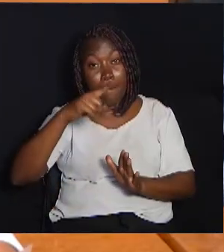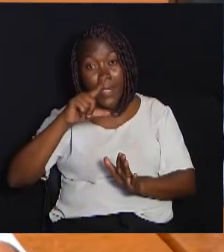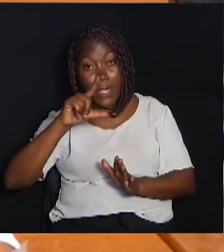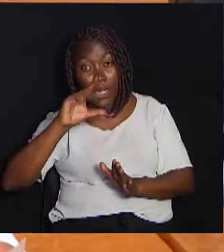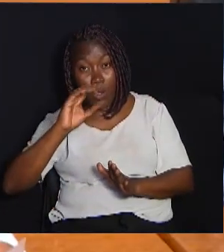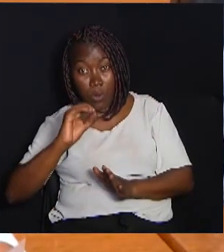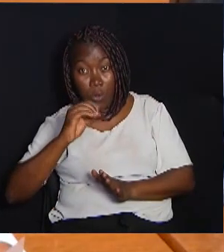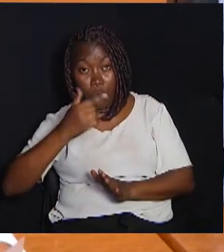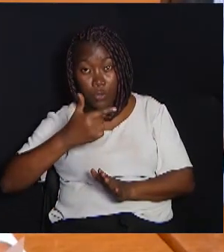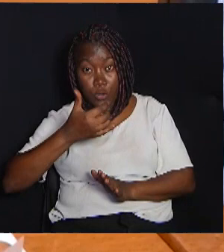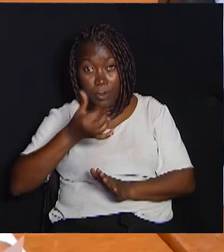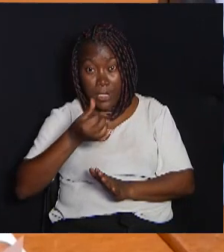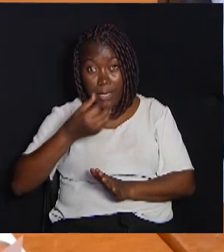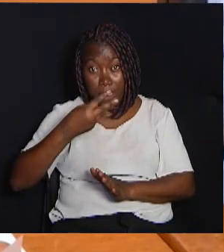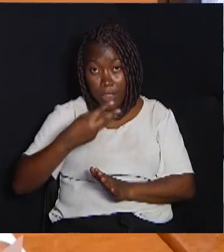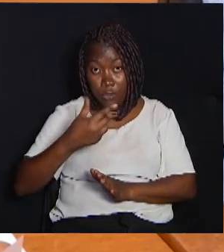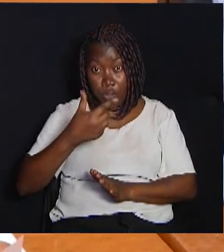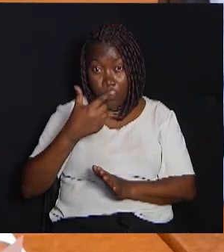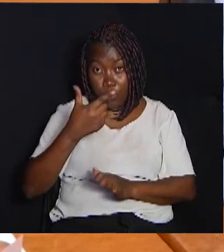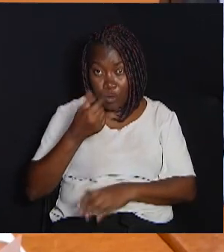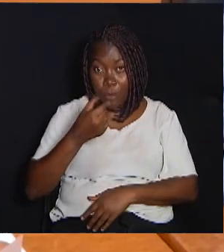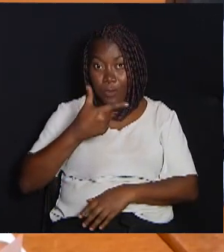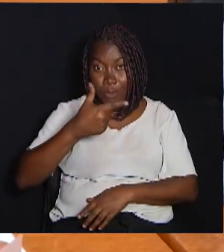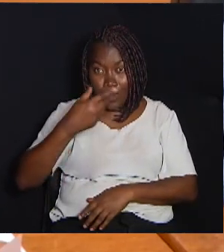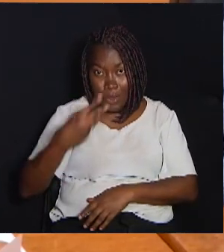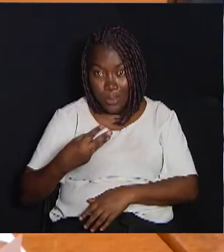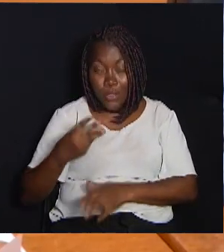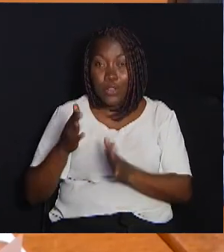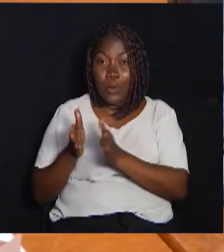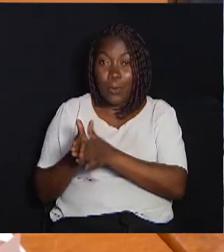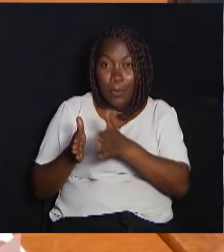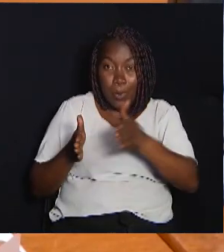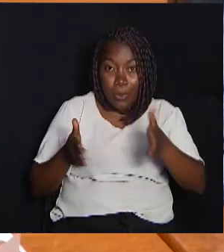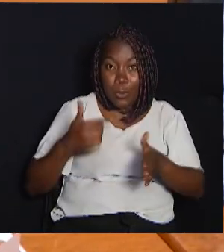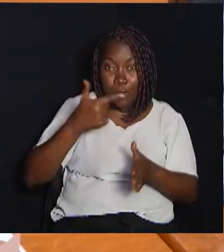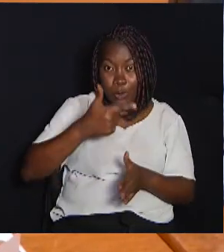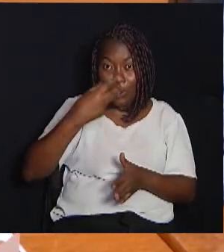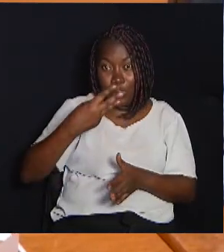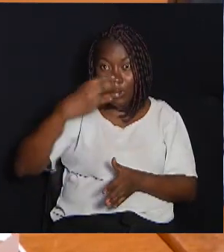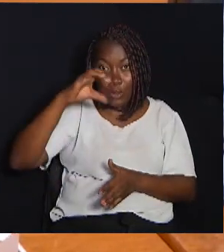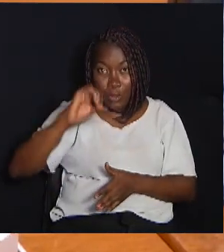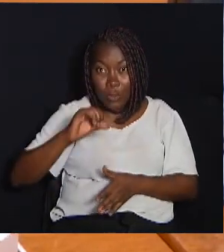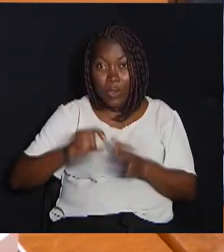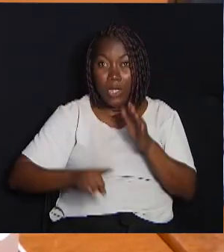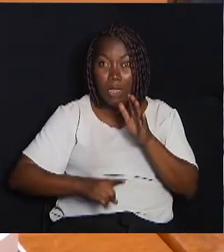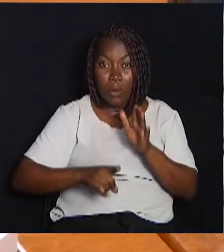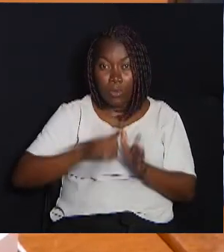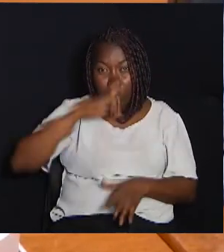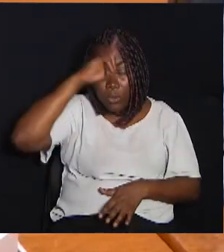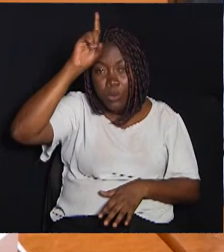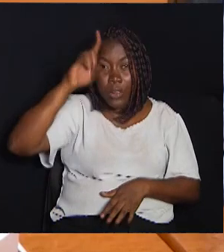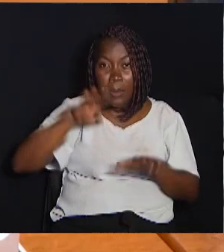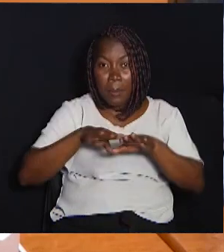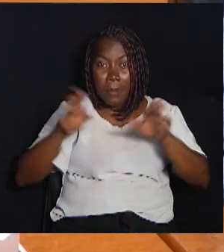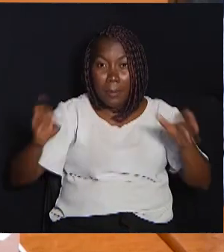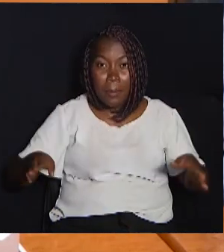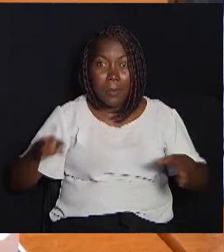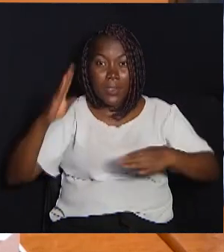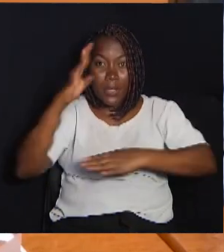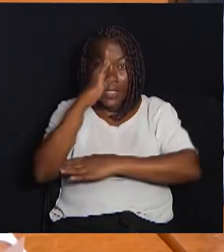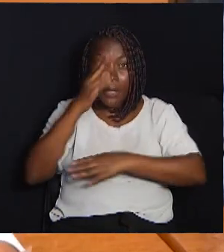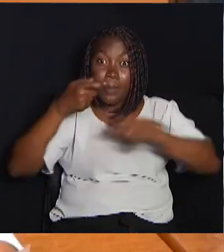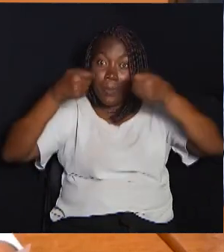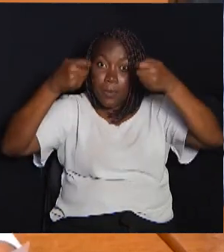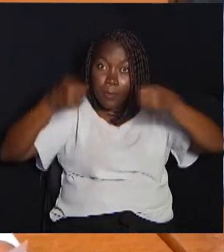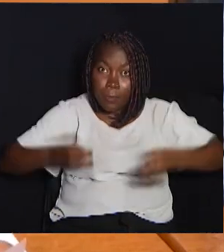plo 263 2023 do processo 29639 da autoria da mesa da câmara que fixa o subsídios